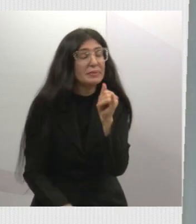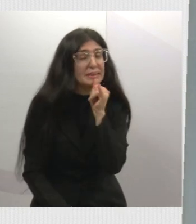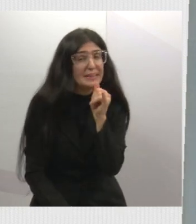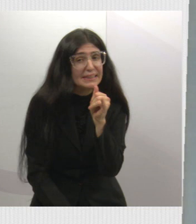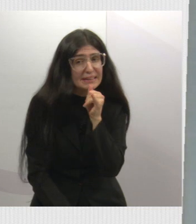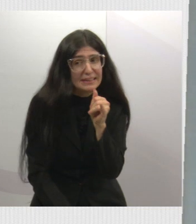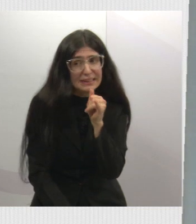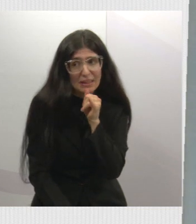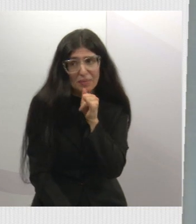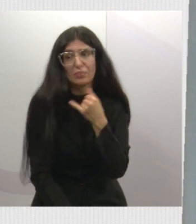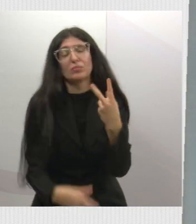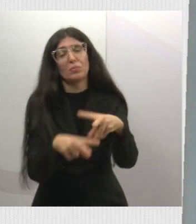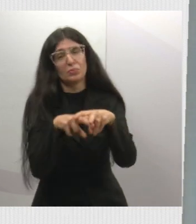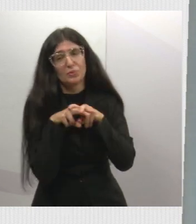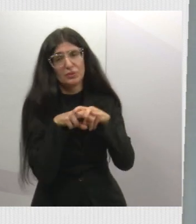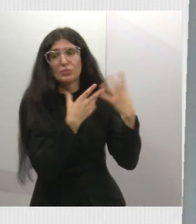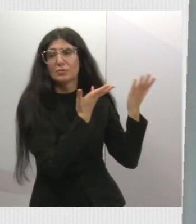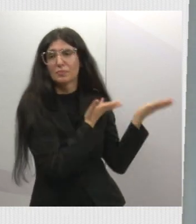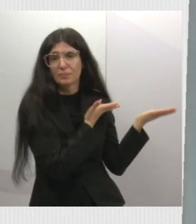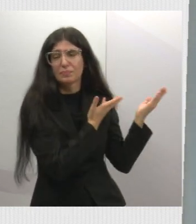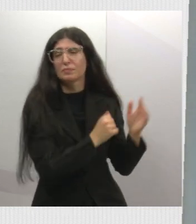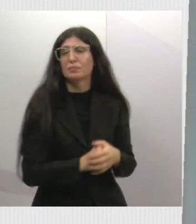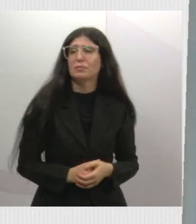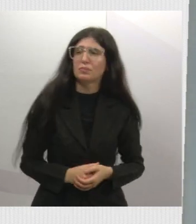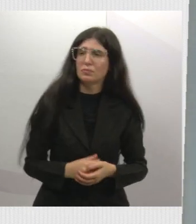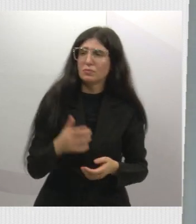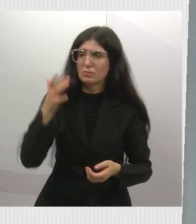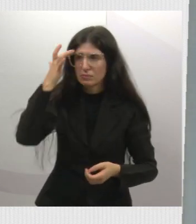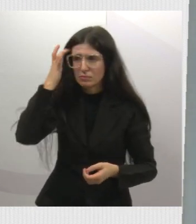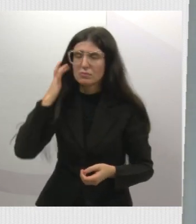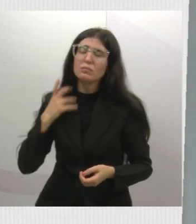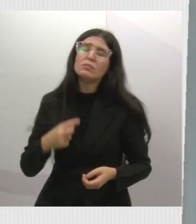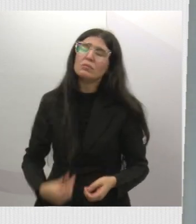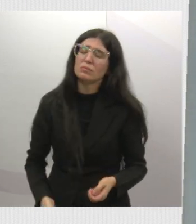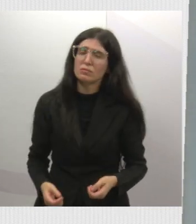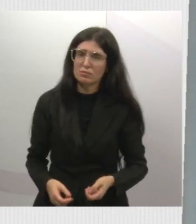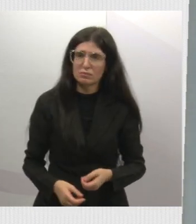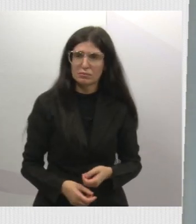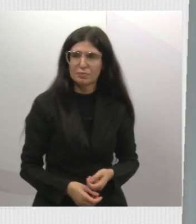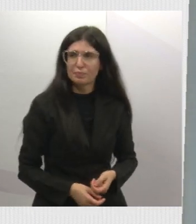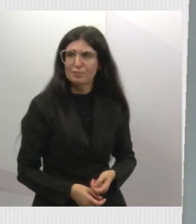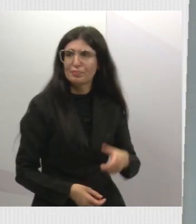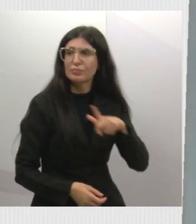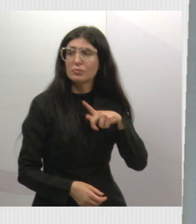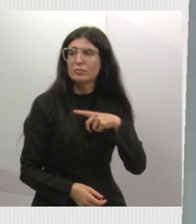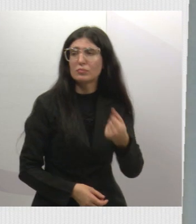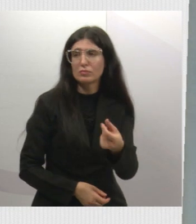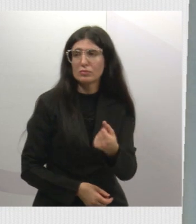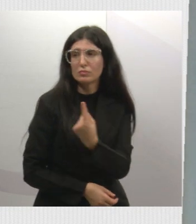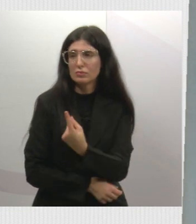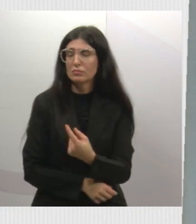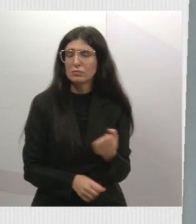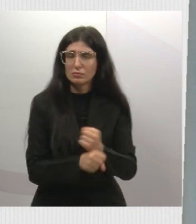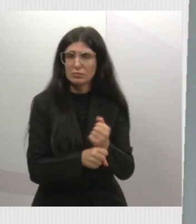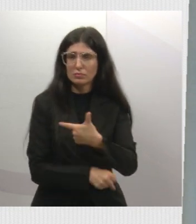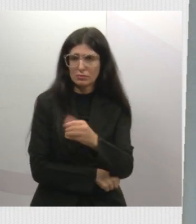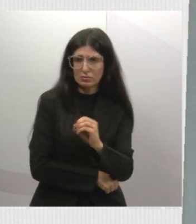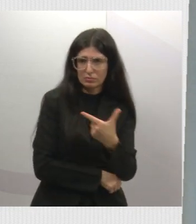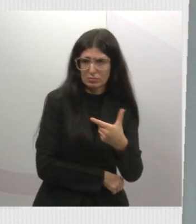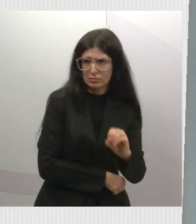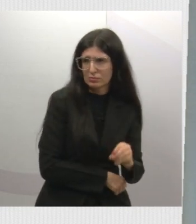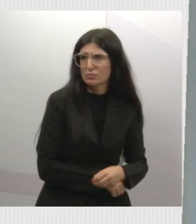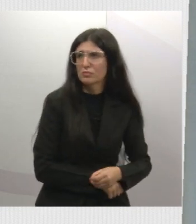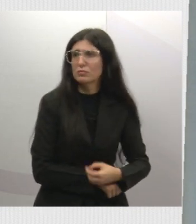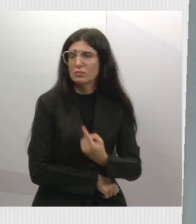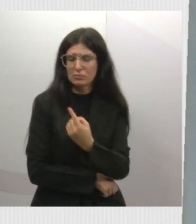E tivemos um saldo ainda a pagar dentro deste ano de 2020 de